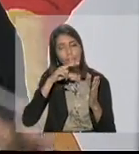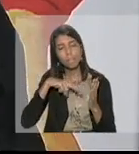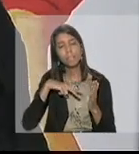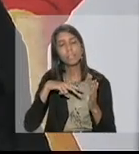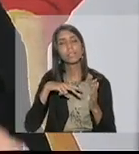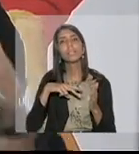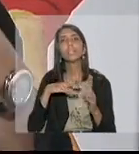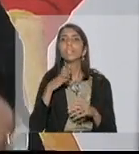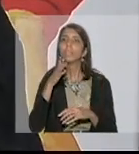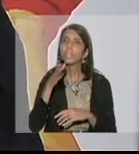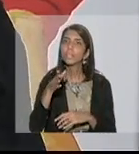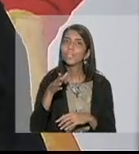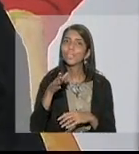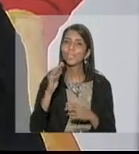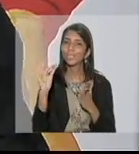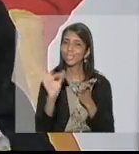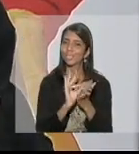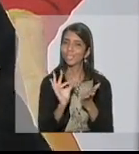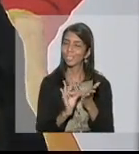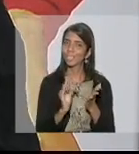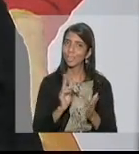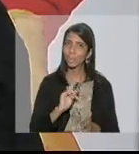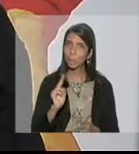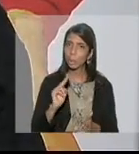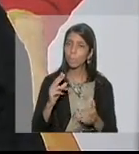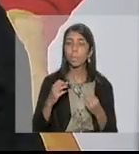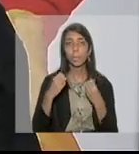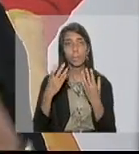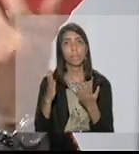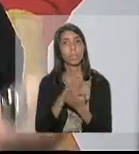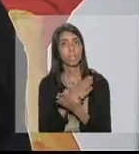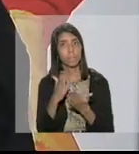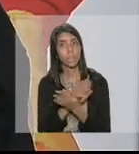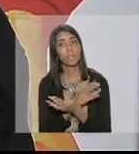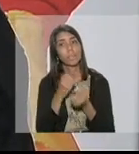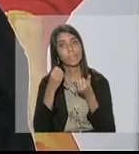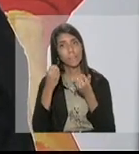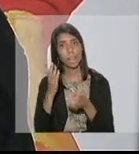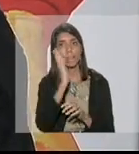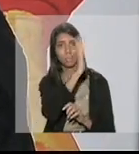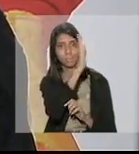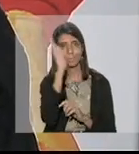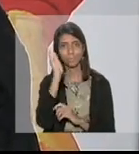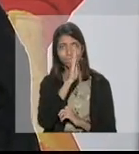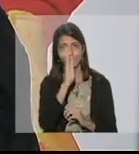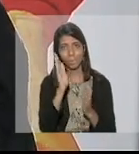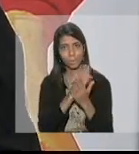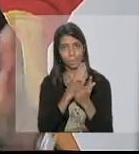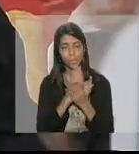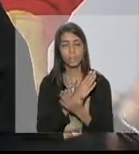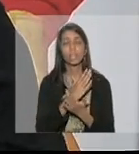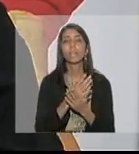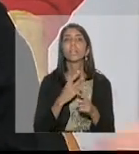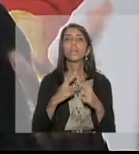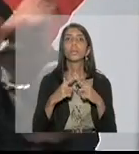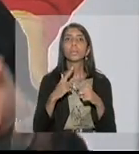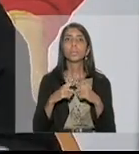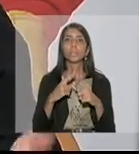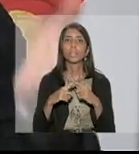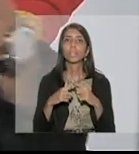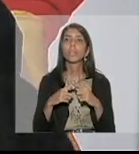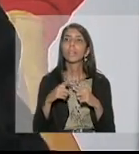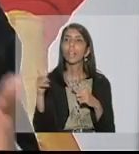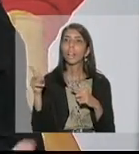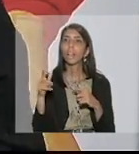eu fui à tarde de autógrafo, levei esse livro para a escola, doei para a sala de leitura, certo, né, porque até